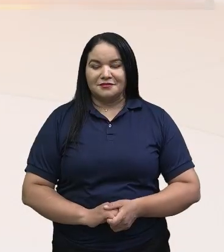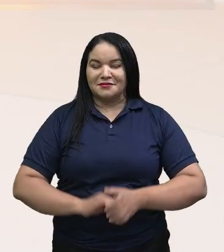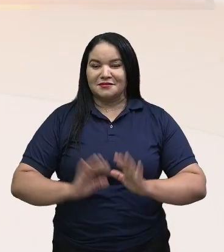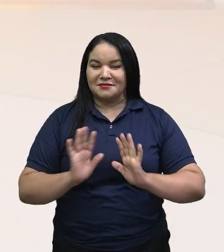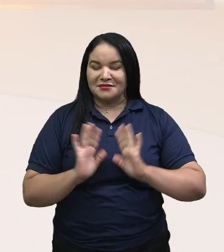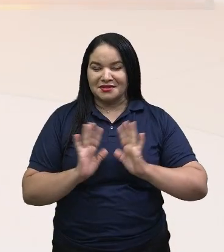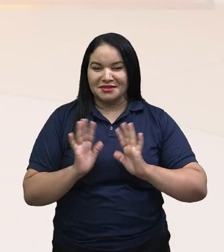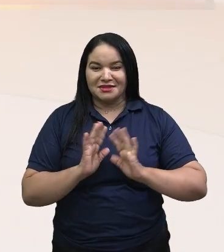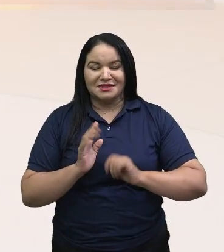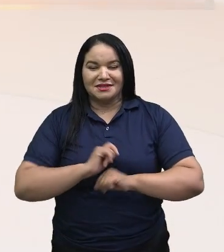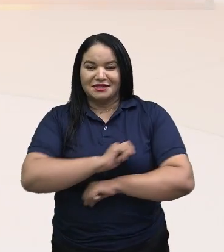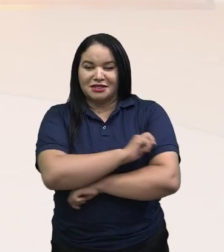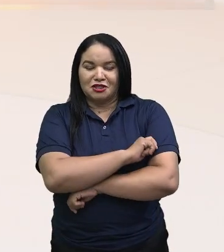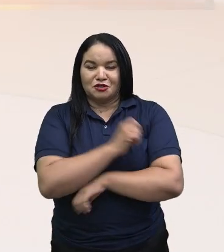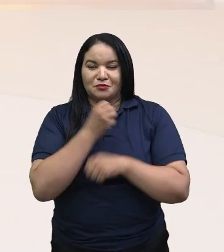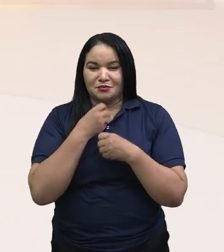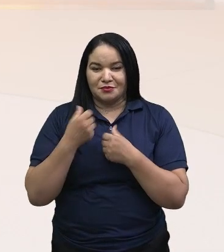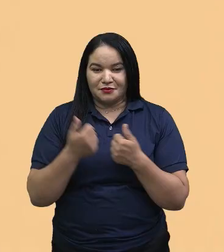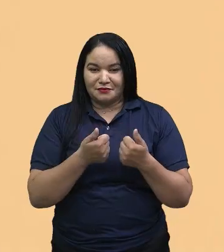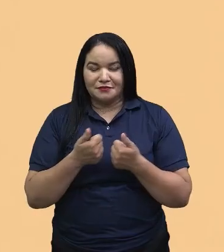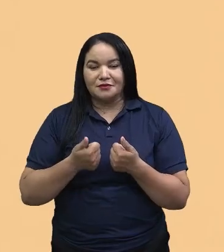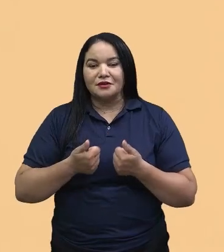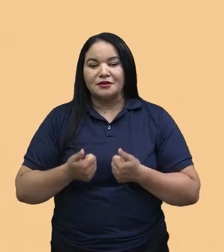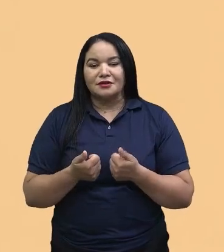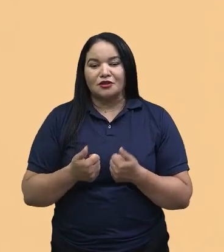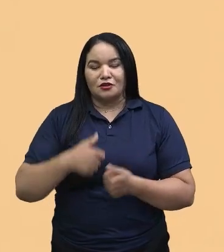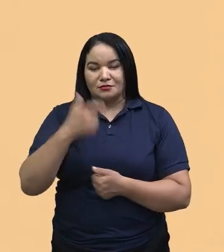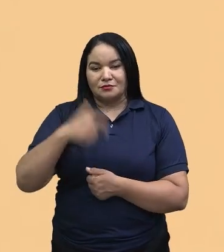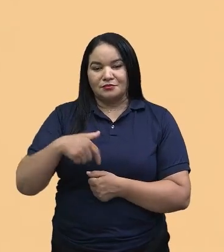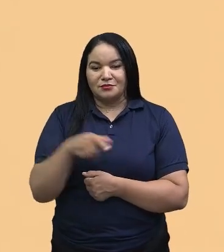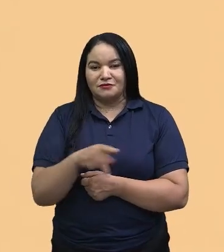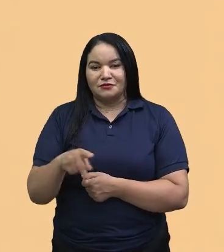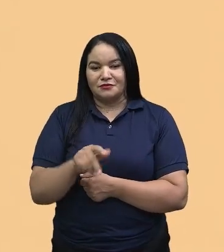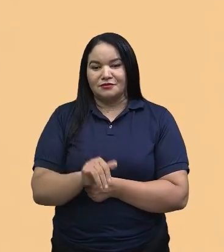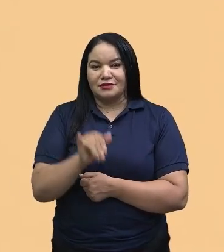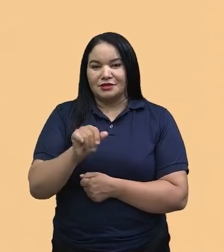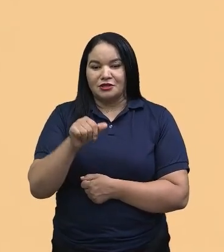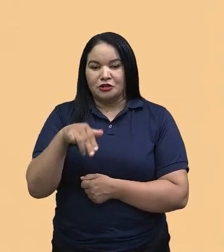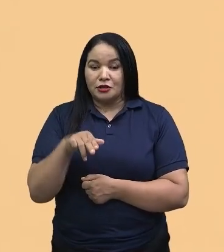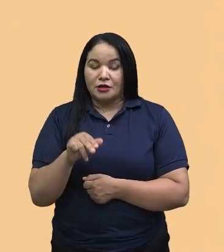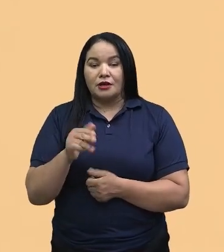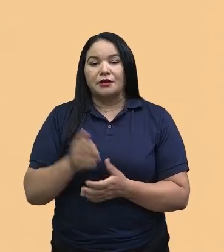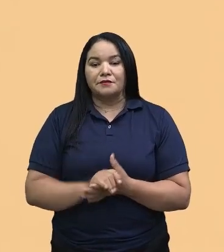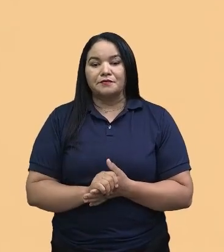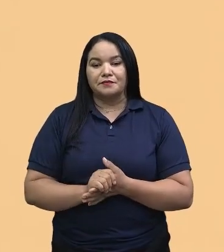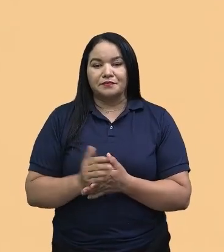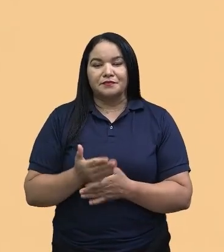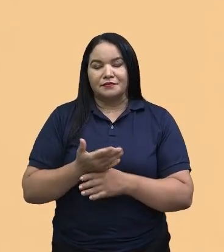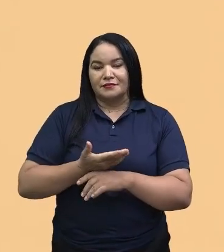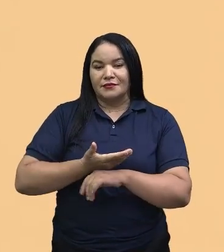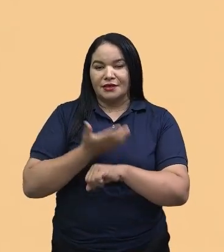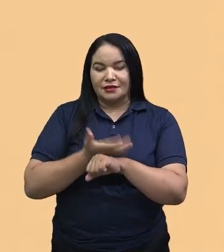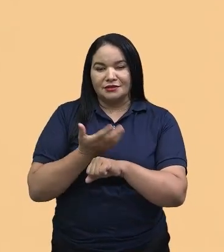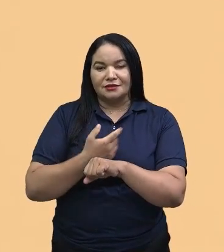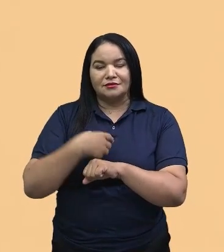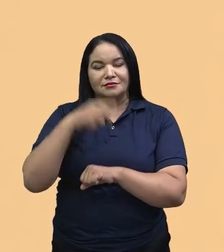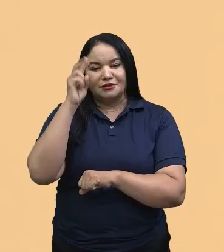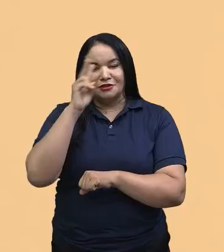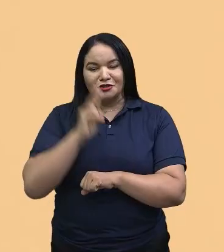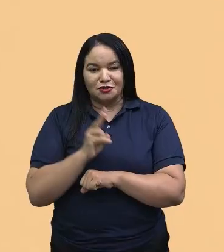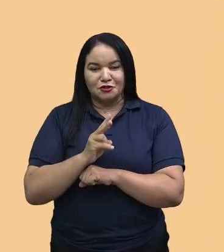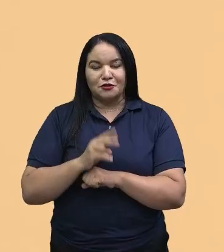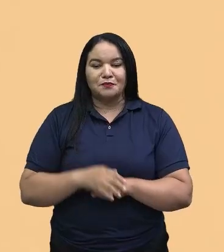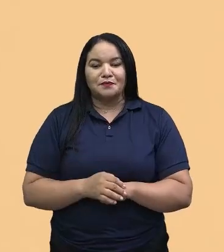Olá, queridos alunos, tudo bem com vocês? Eu sou o professor Ian Souto, daquele que é o melhor componente, o componente de